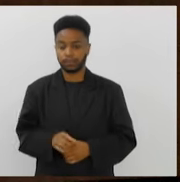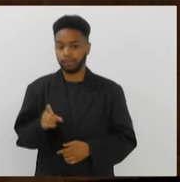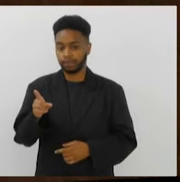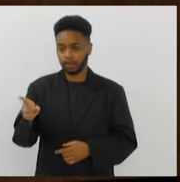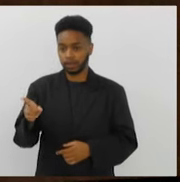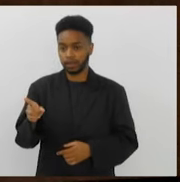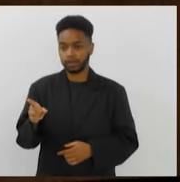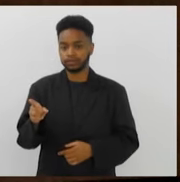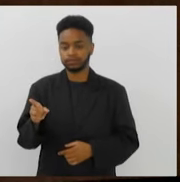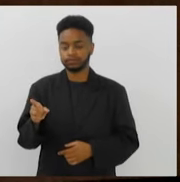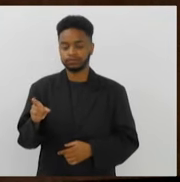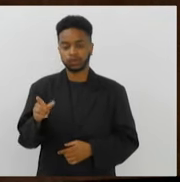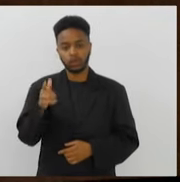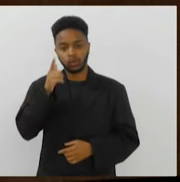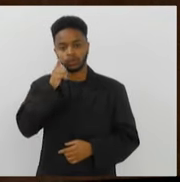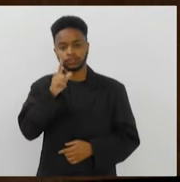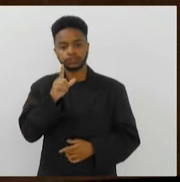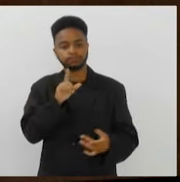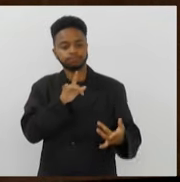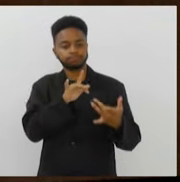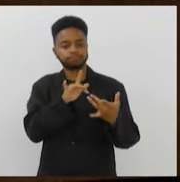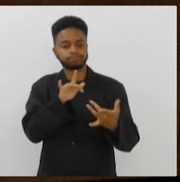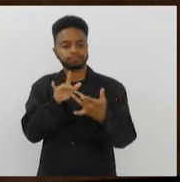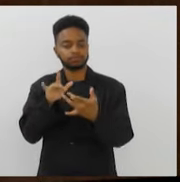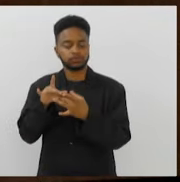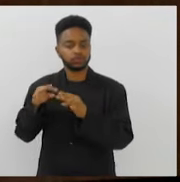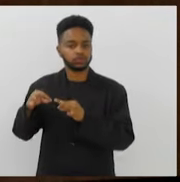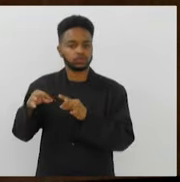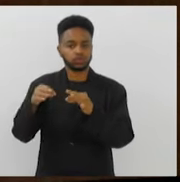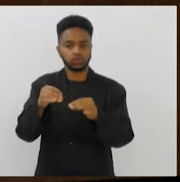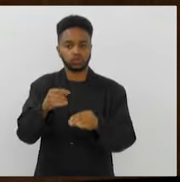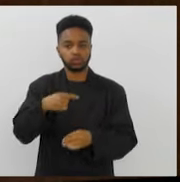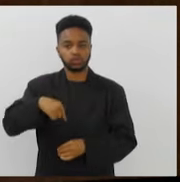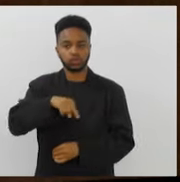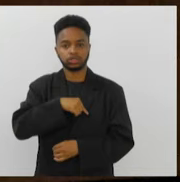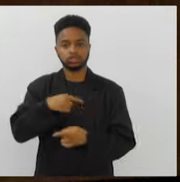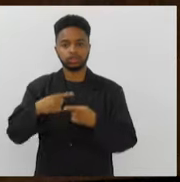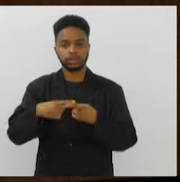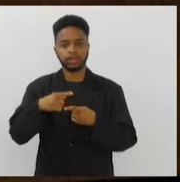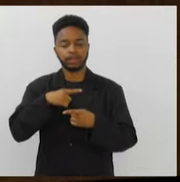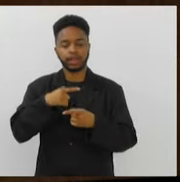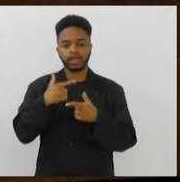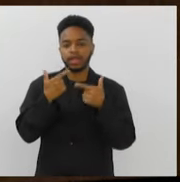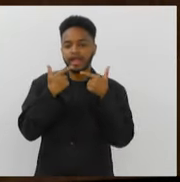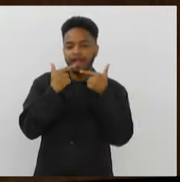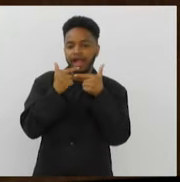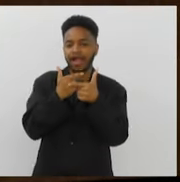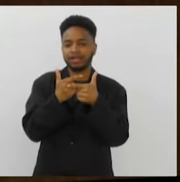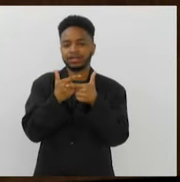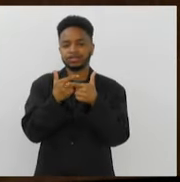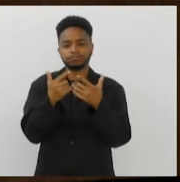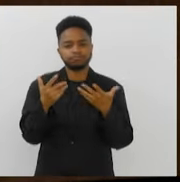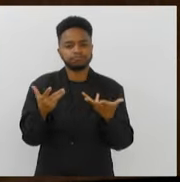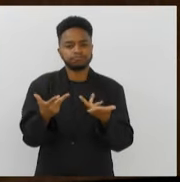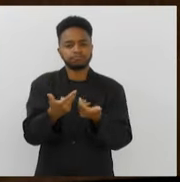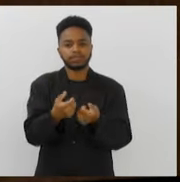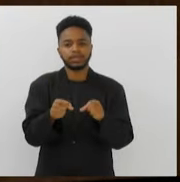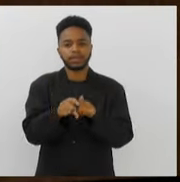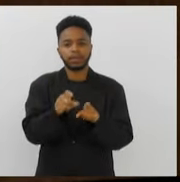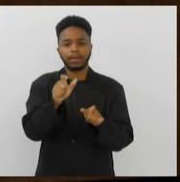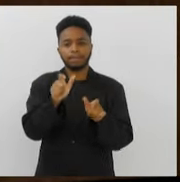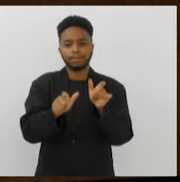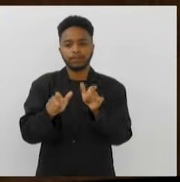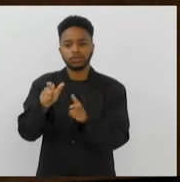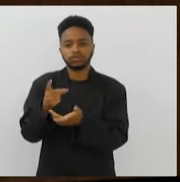conquistou a todos nós uma pessoa de um carisma imenso, uma pessoa que